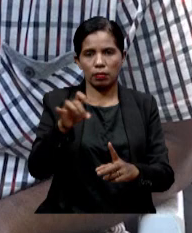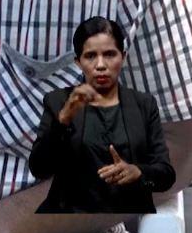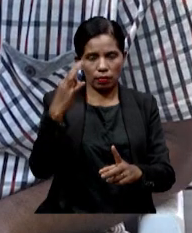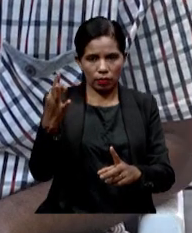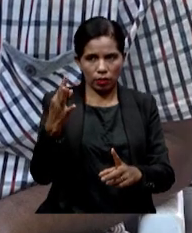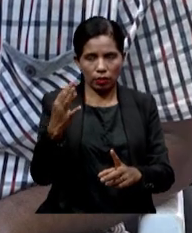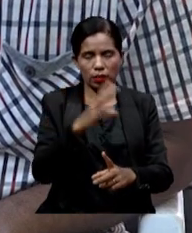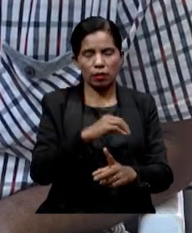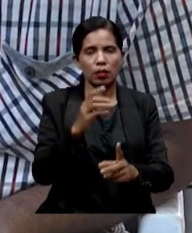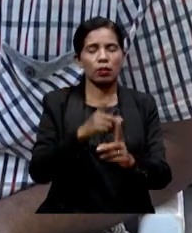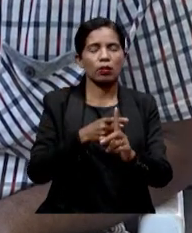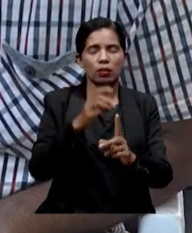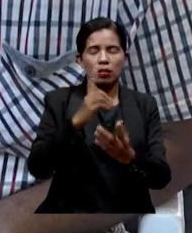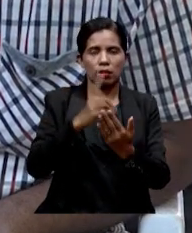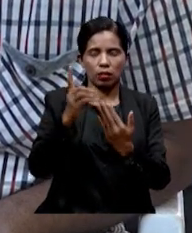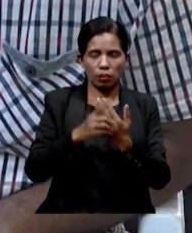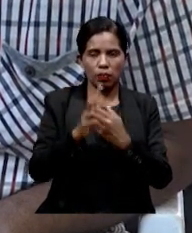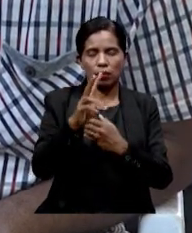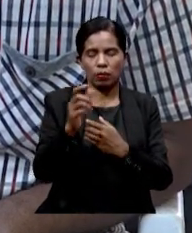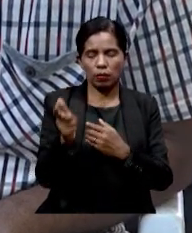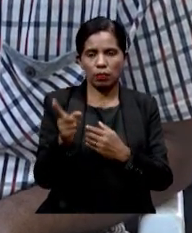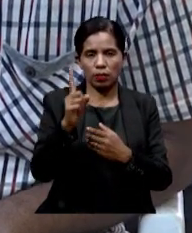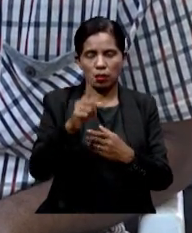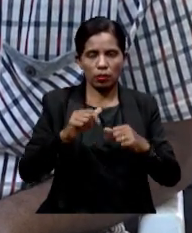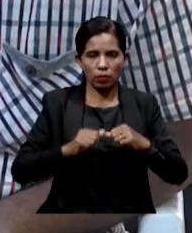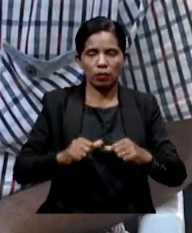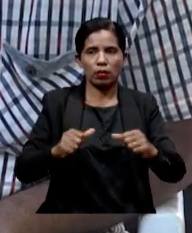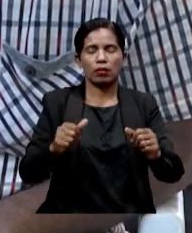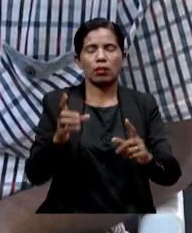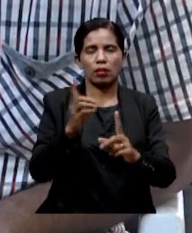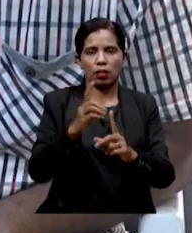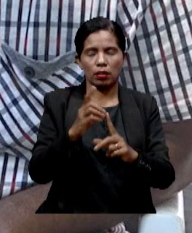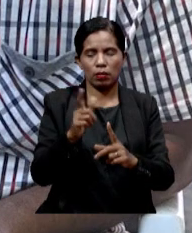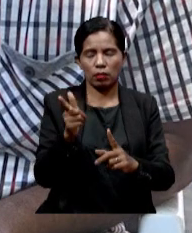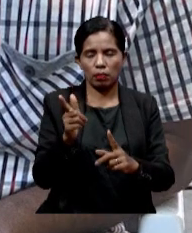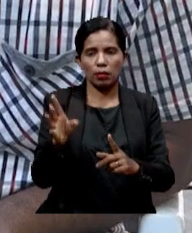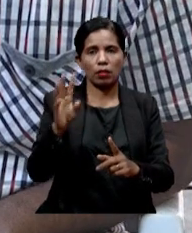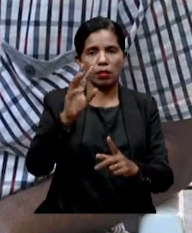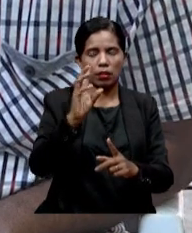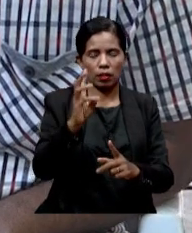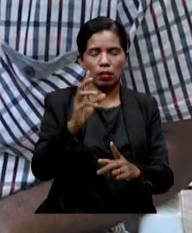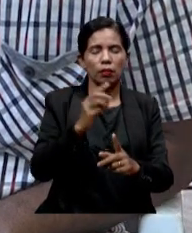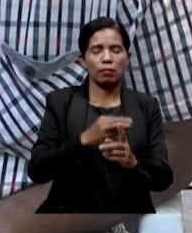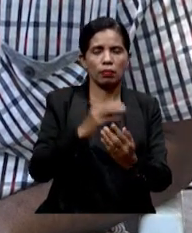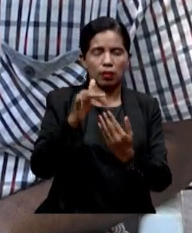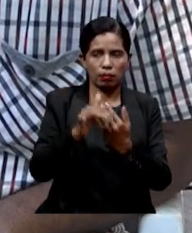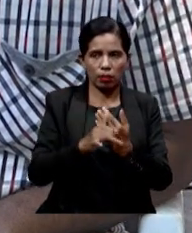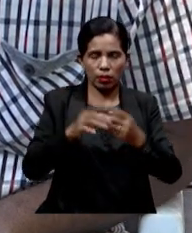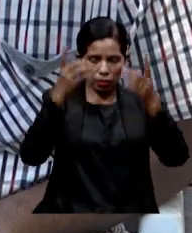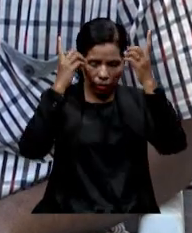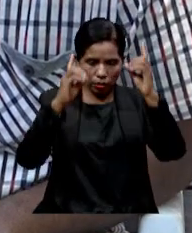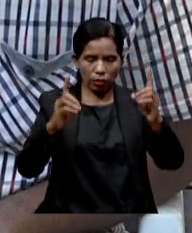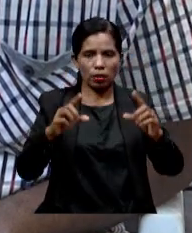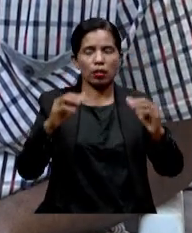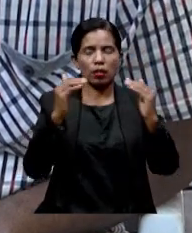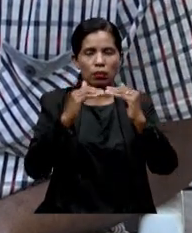de dezembro de 2021, nonia continuidade ia dia 26 de março de 2022, maka determina congresso da Toluk